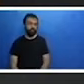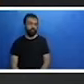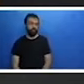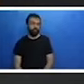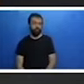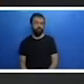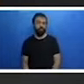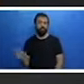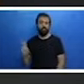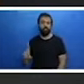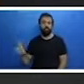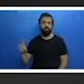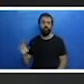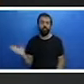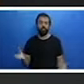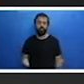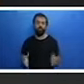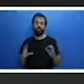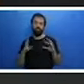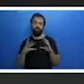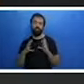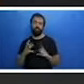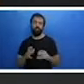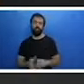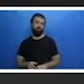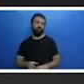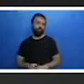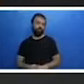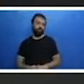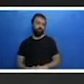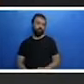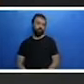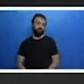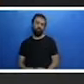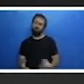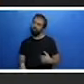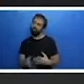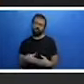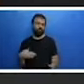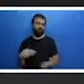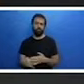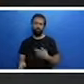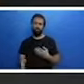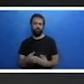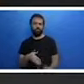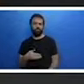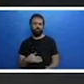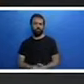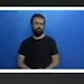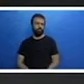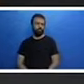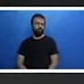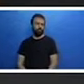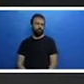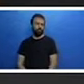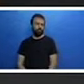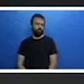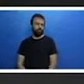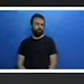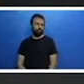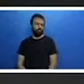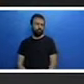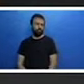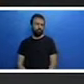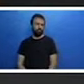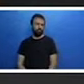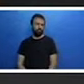vamos agora a bola né pode ser uma bola de qualquer tipo onboard 16 se você não tiver essa bola